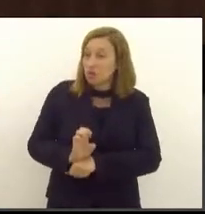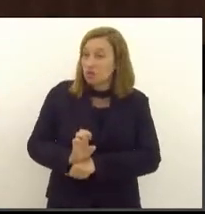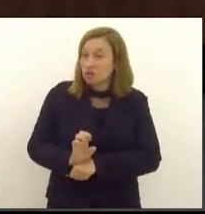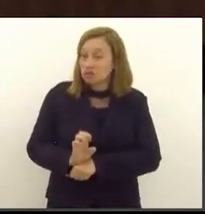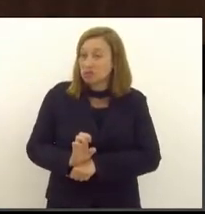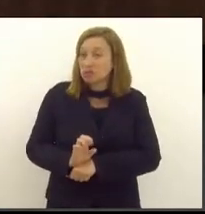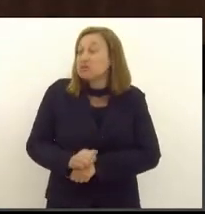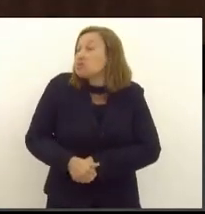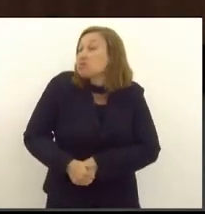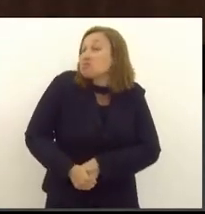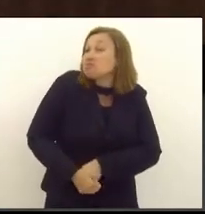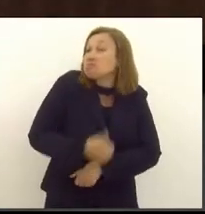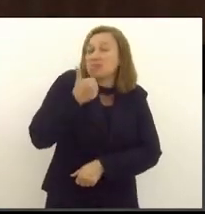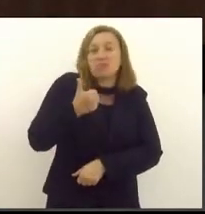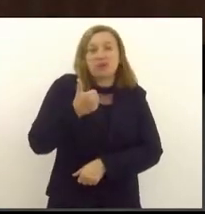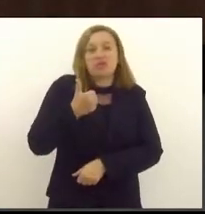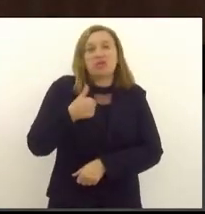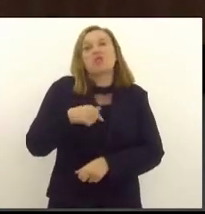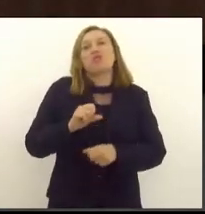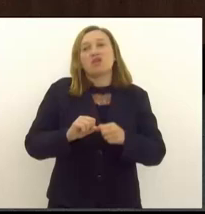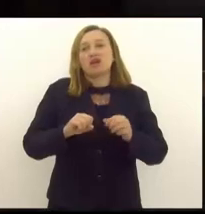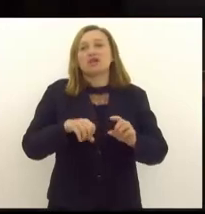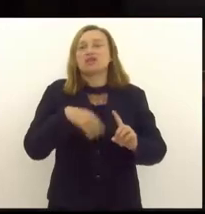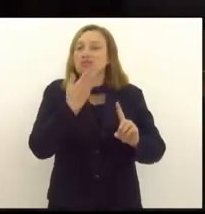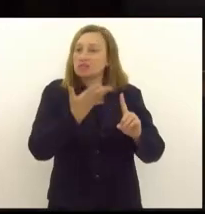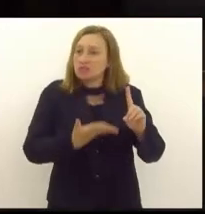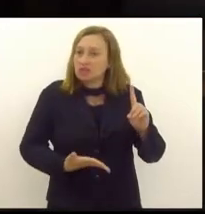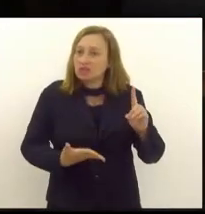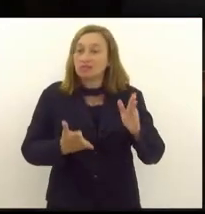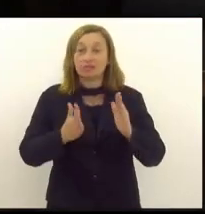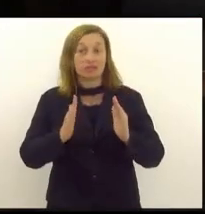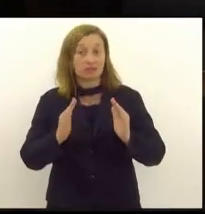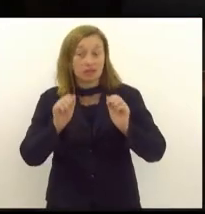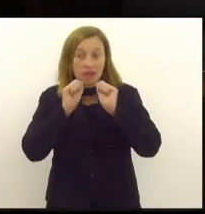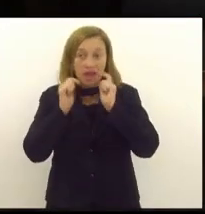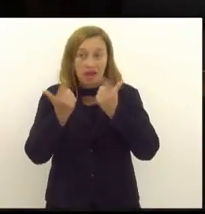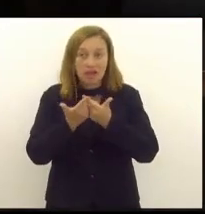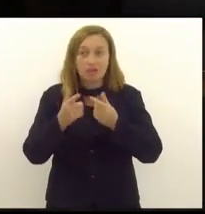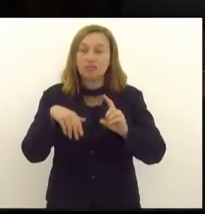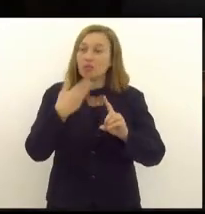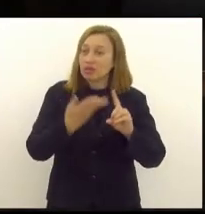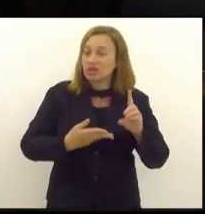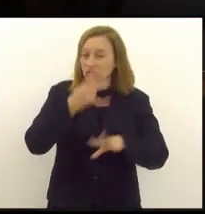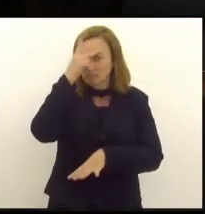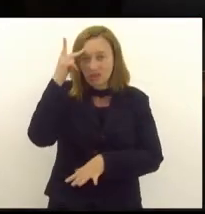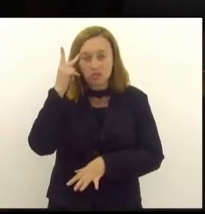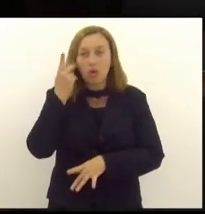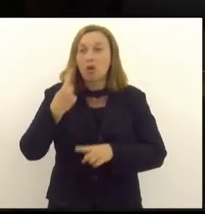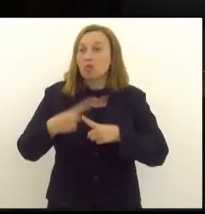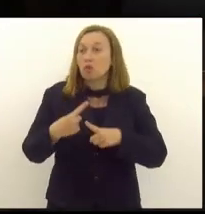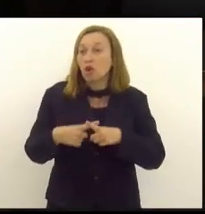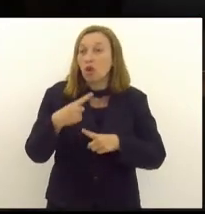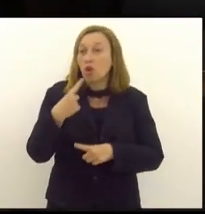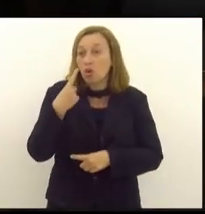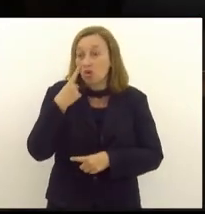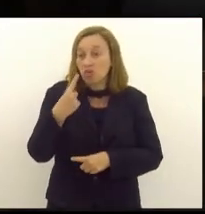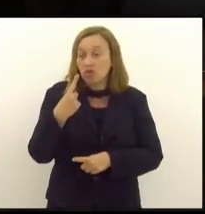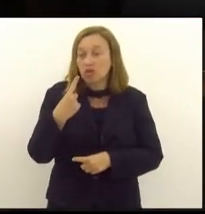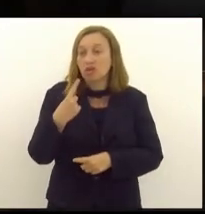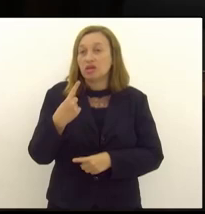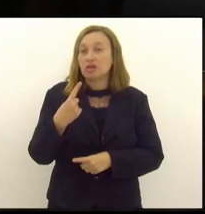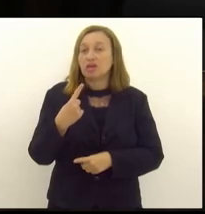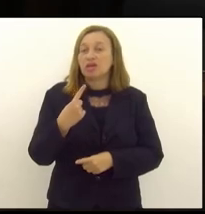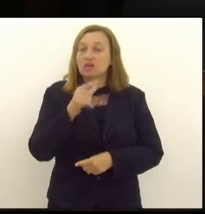e é a primeira vez que eu faço uma sessão solene aqui na casa para homenagear uma pessoa, porque eu vi na